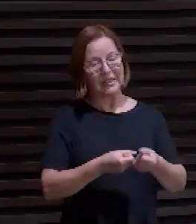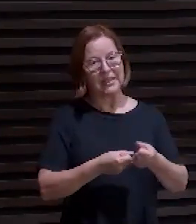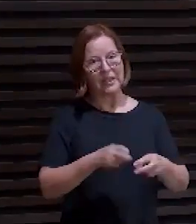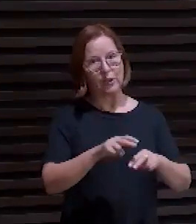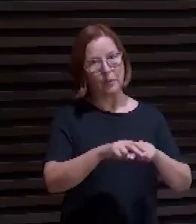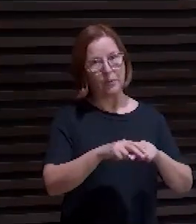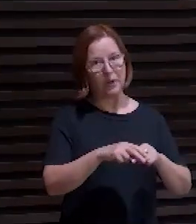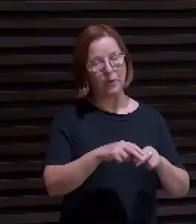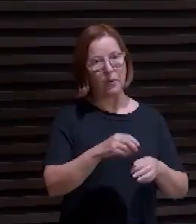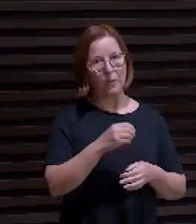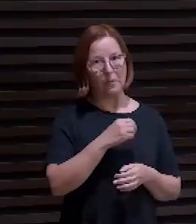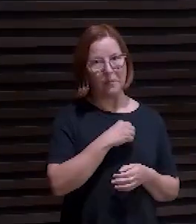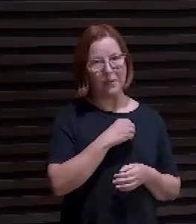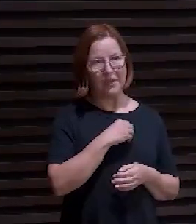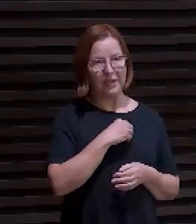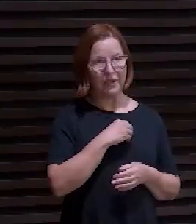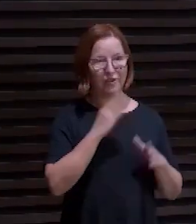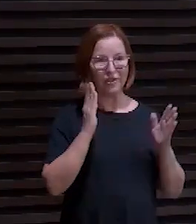tinha dentro dele.